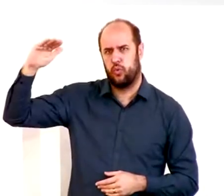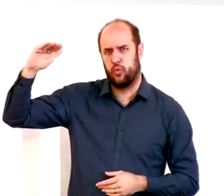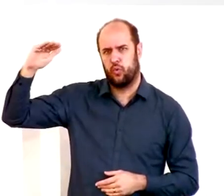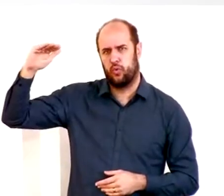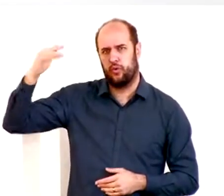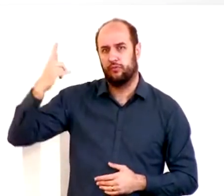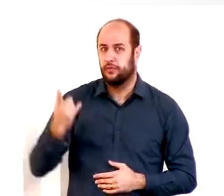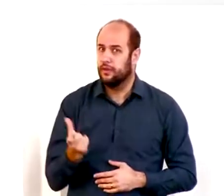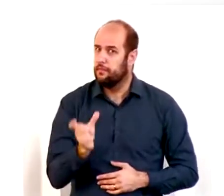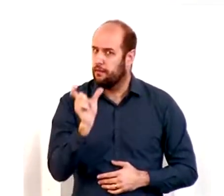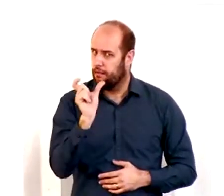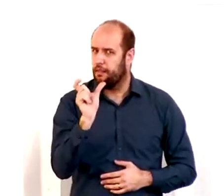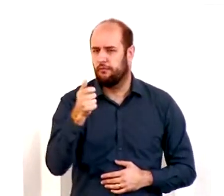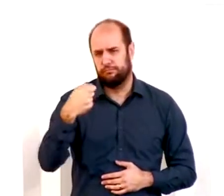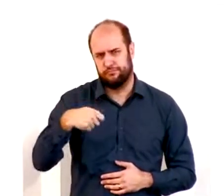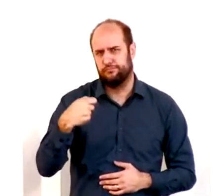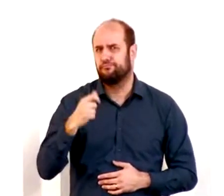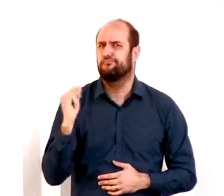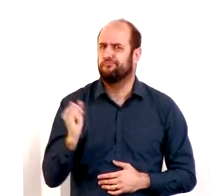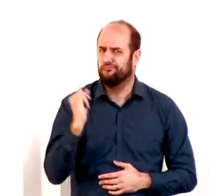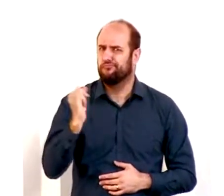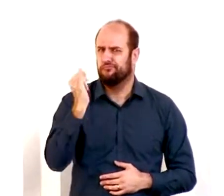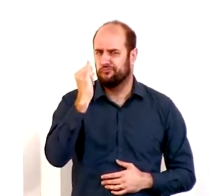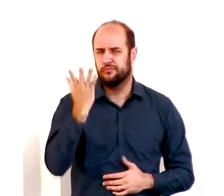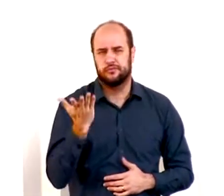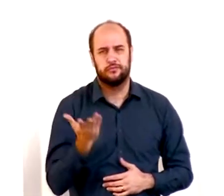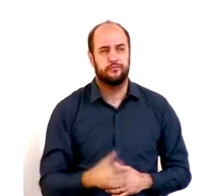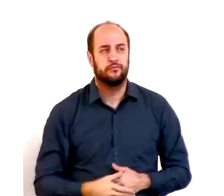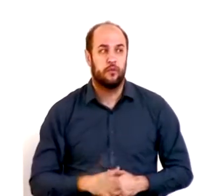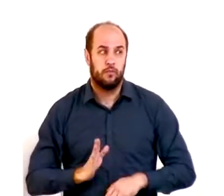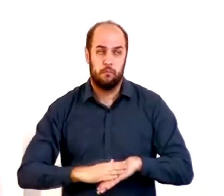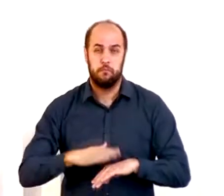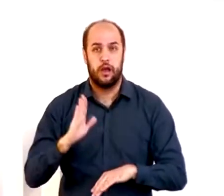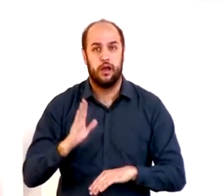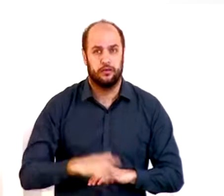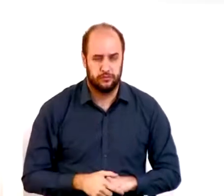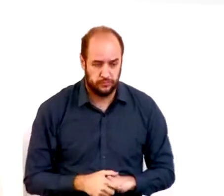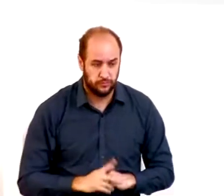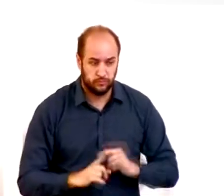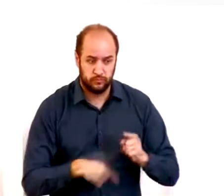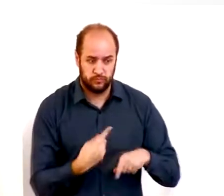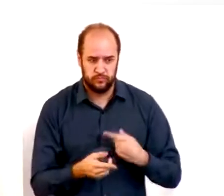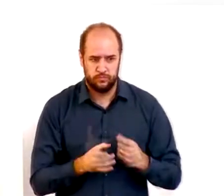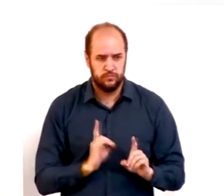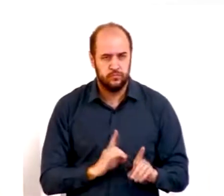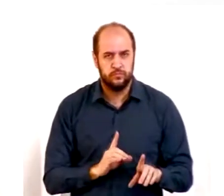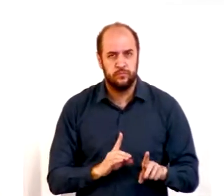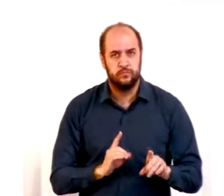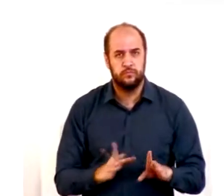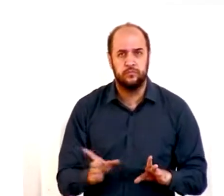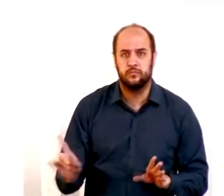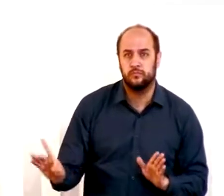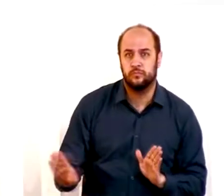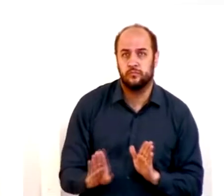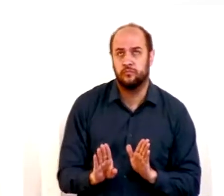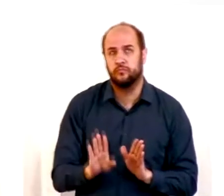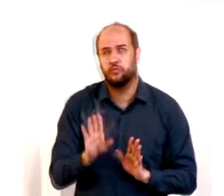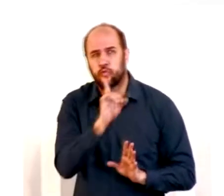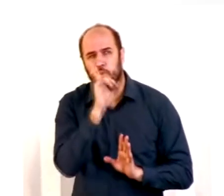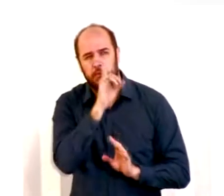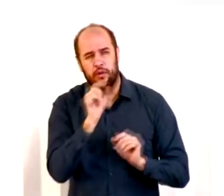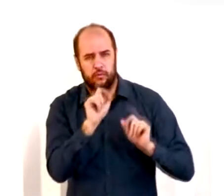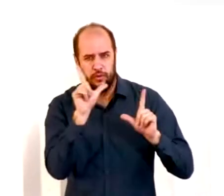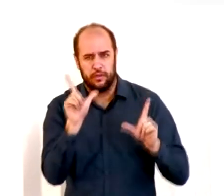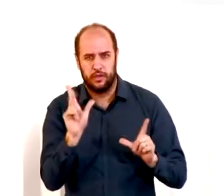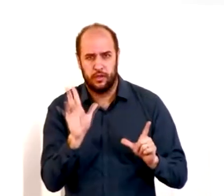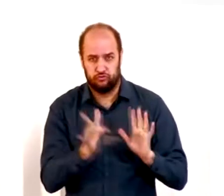Veja o peso da palavra necessário. Ainda mais, houve um momento em que os discípulos chegam no domingo de manhã,